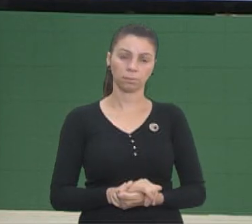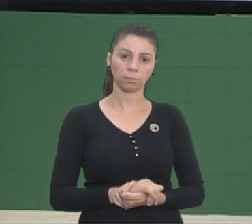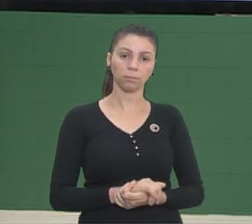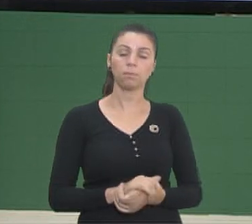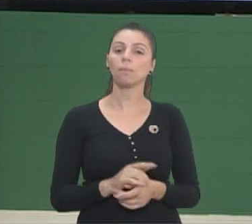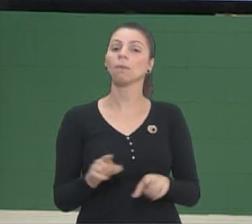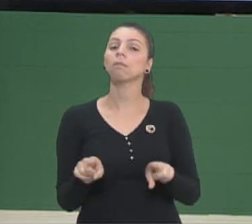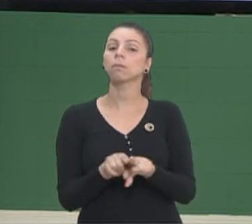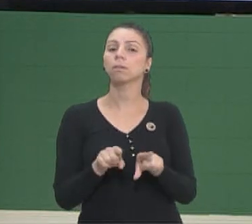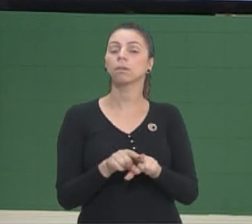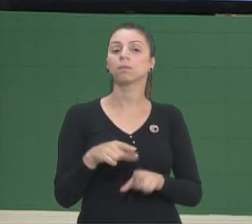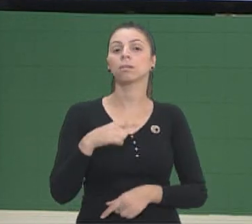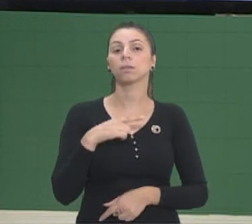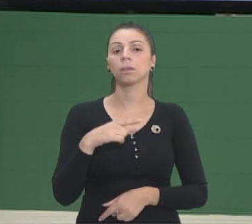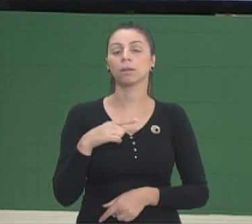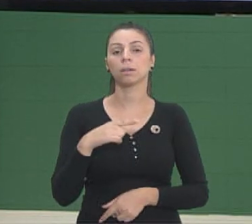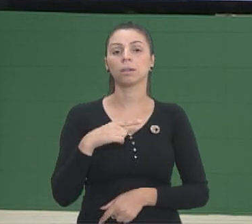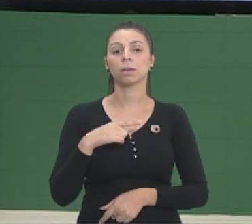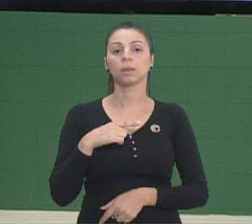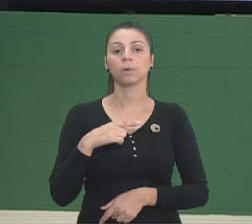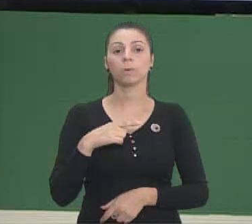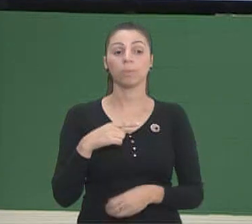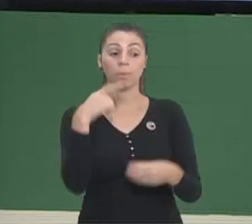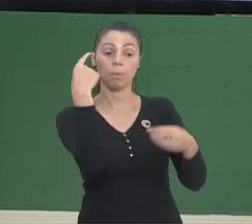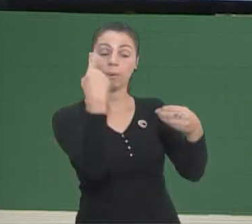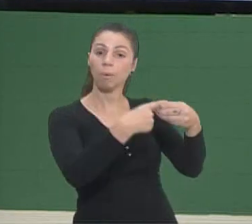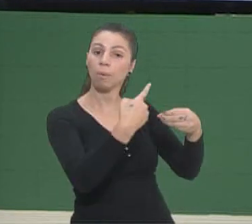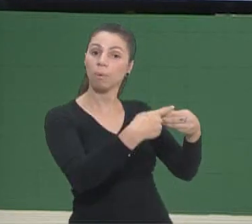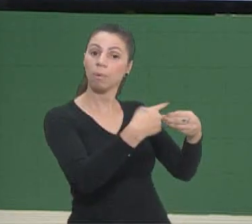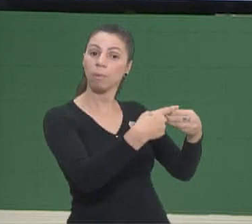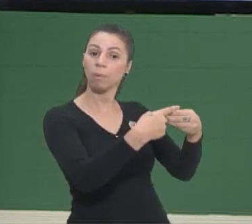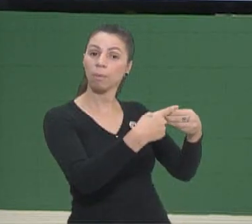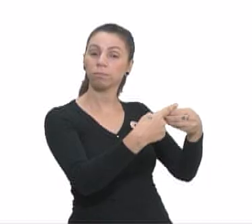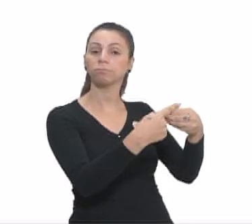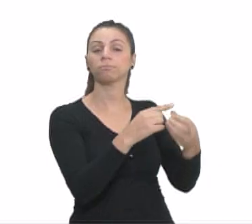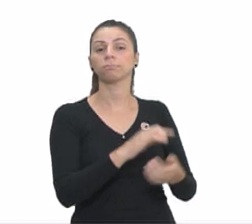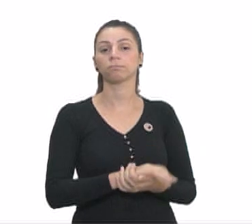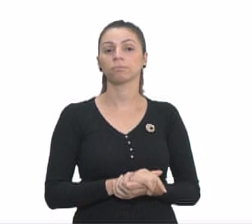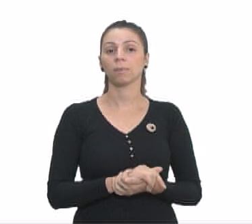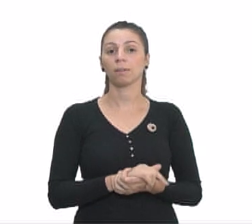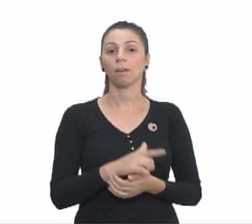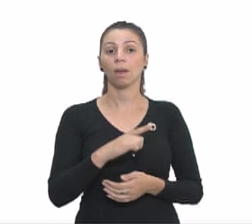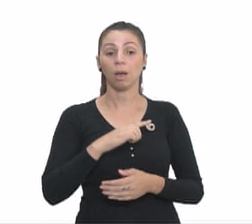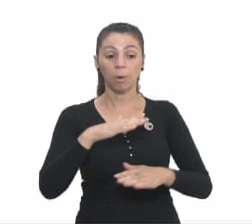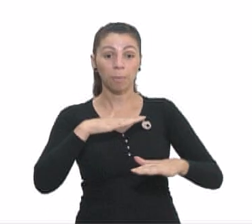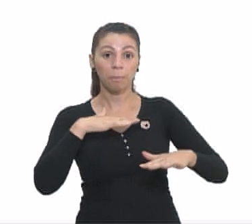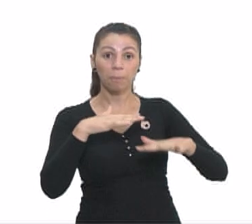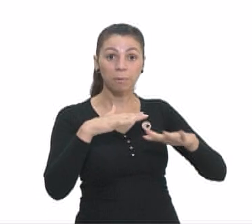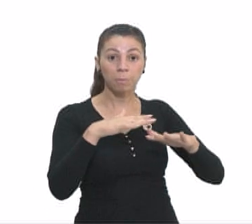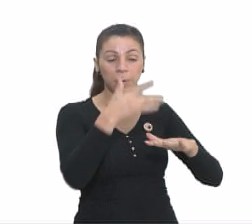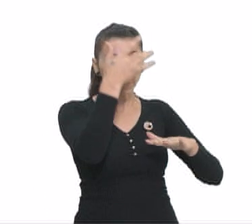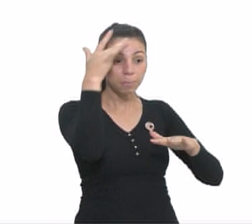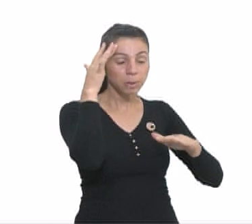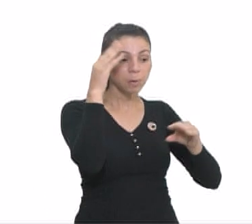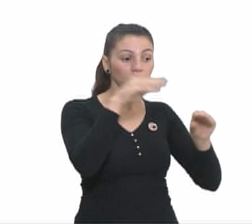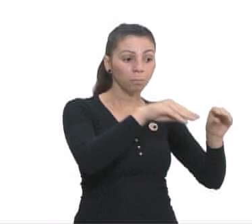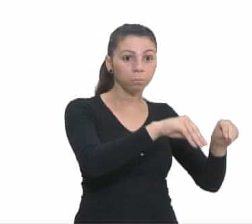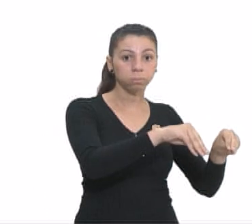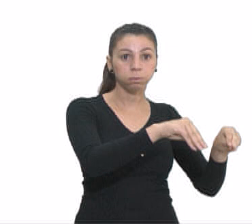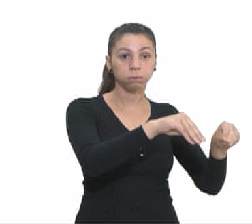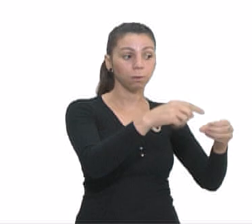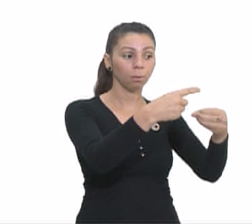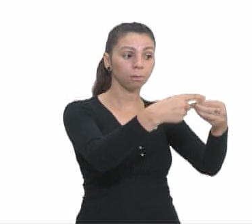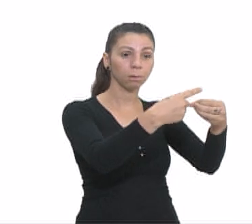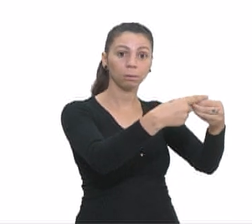Também temos o êxodo urbano. O êxodo urbano é um movimento de pessoas que saem do espaço urbano, as